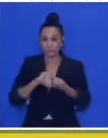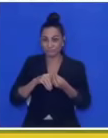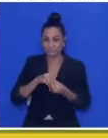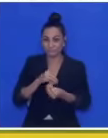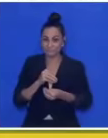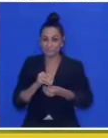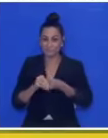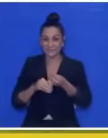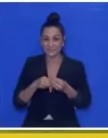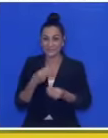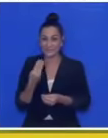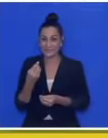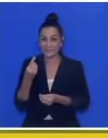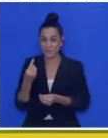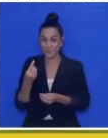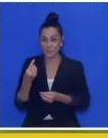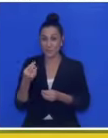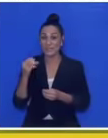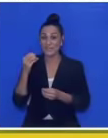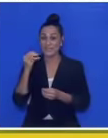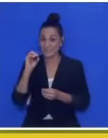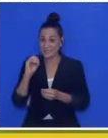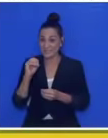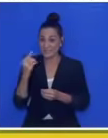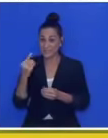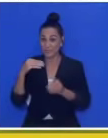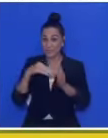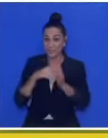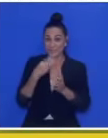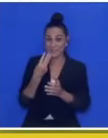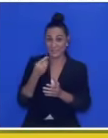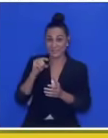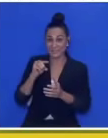embaralhando 31 bolas numeradas de 01 a 31.